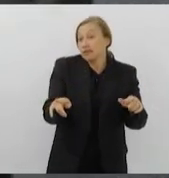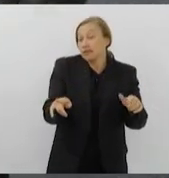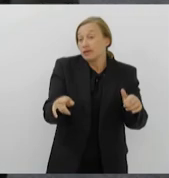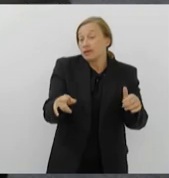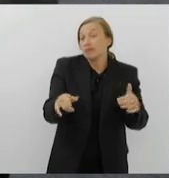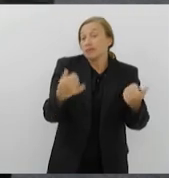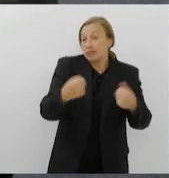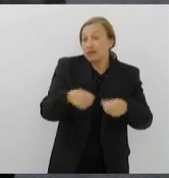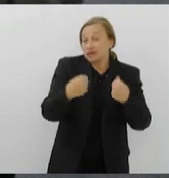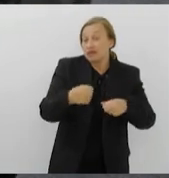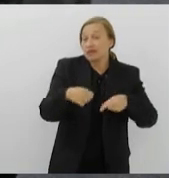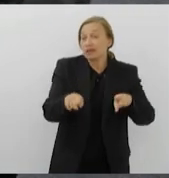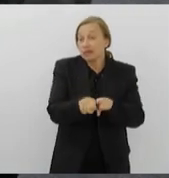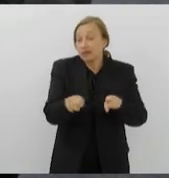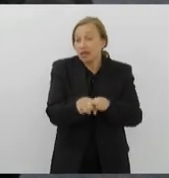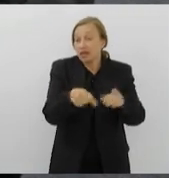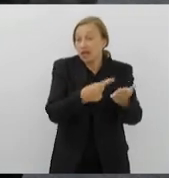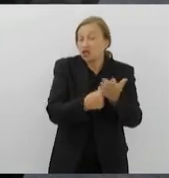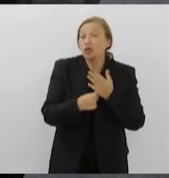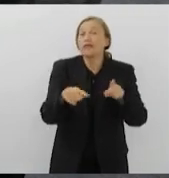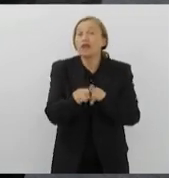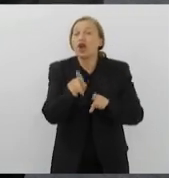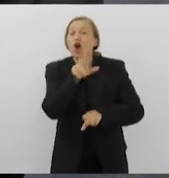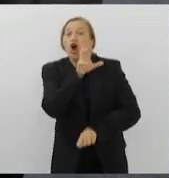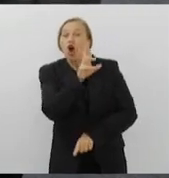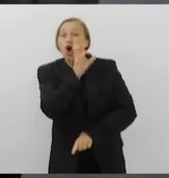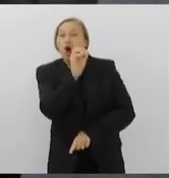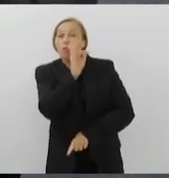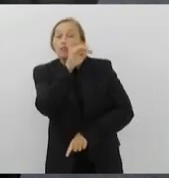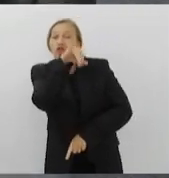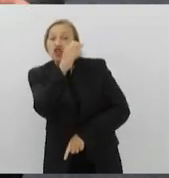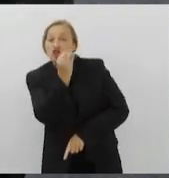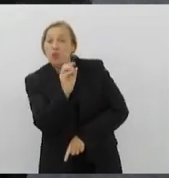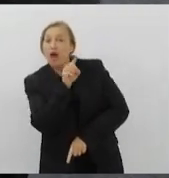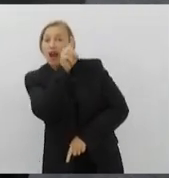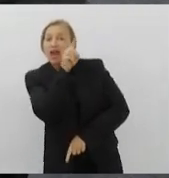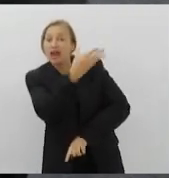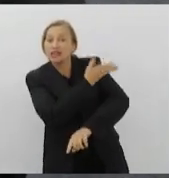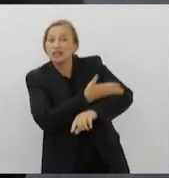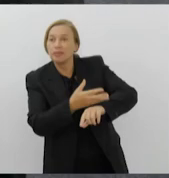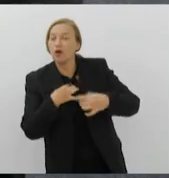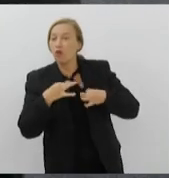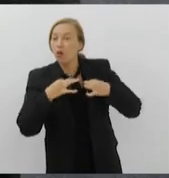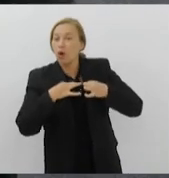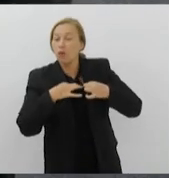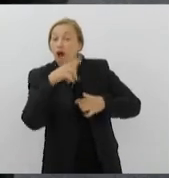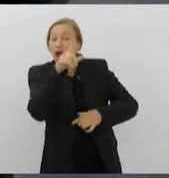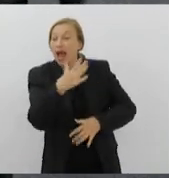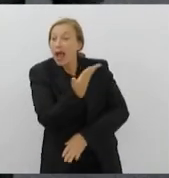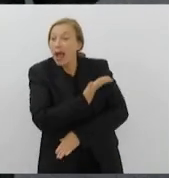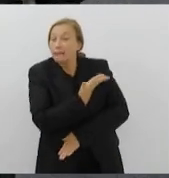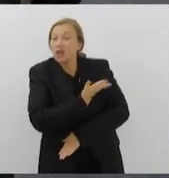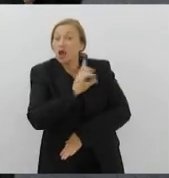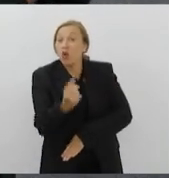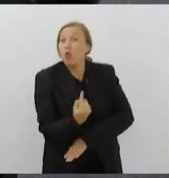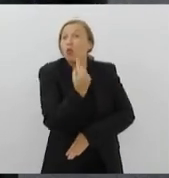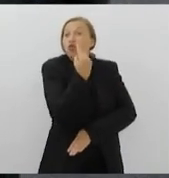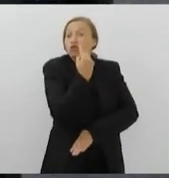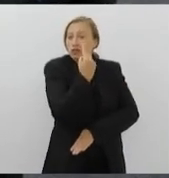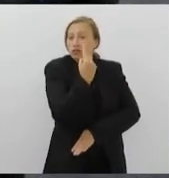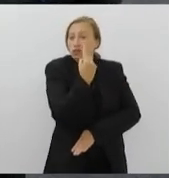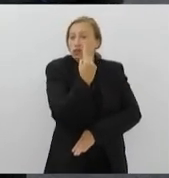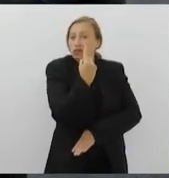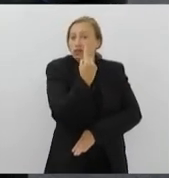especial do Robinho, que está aqui, ó, esse de branco aqui, se tornou um amigo e foi o único que ficou preterido na questão da